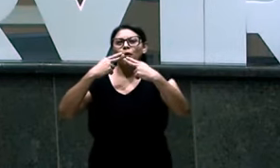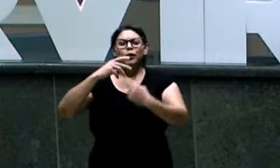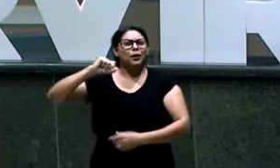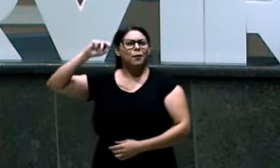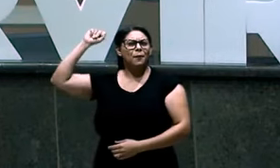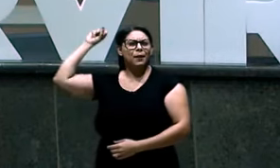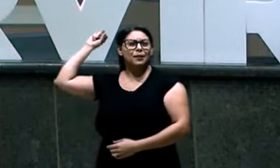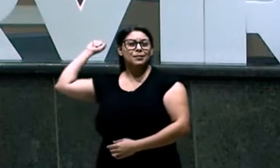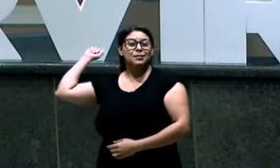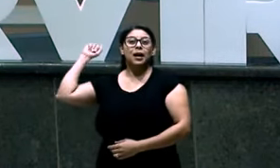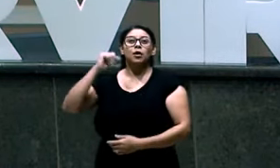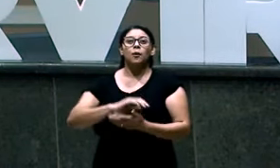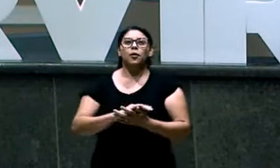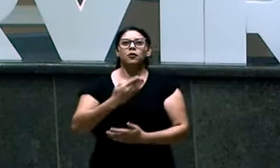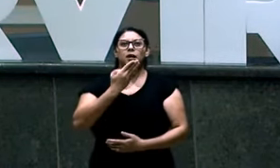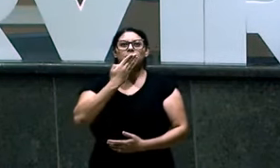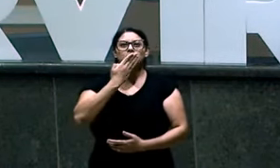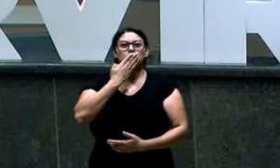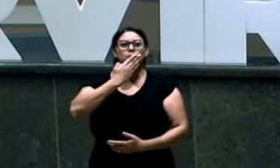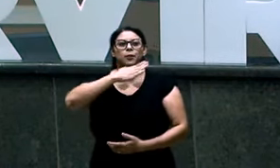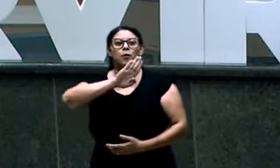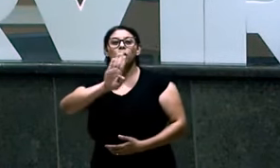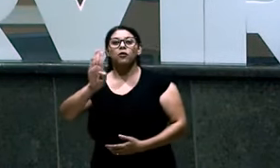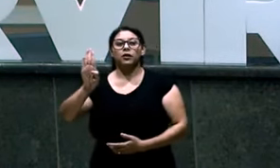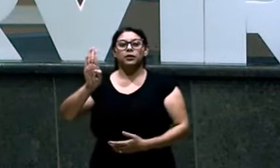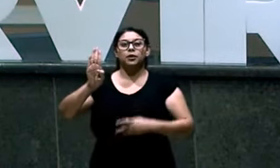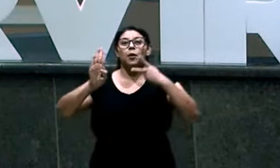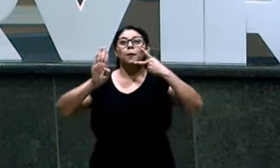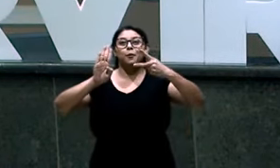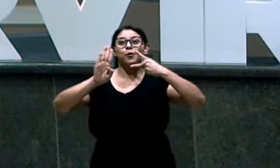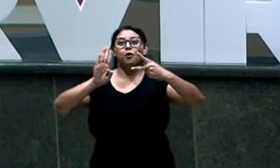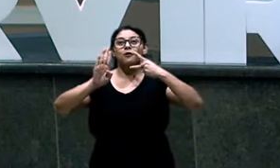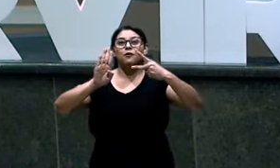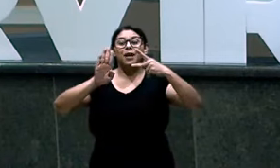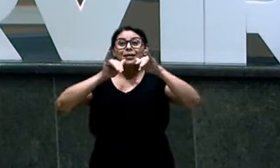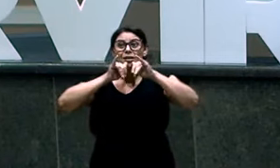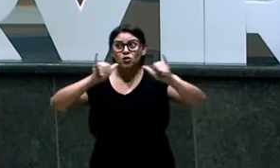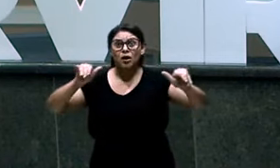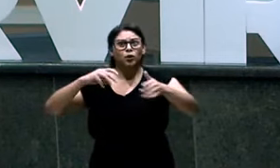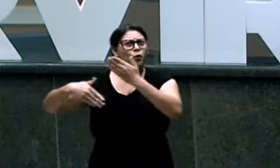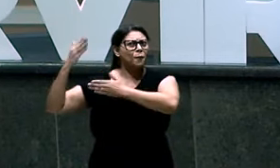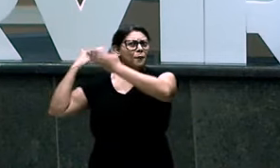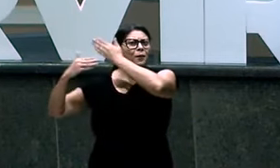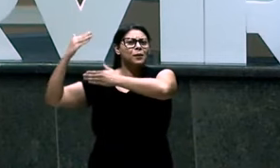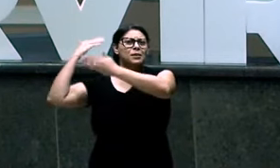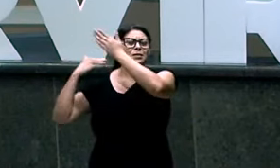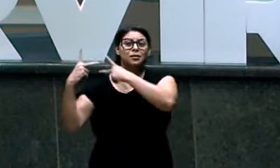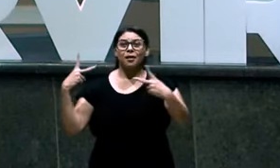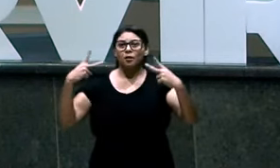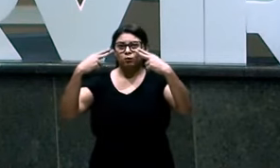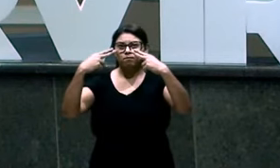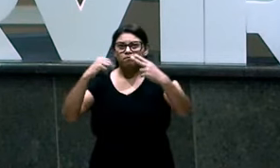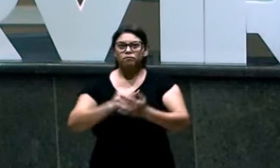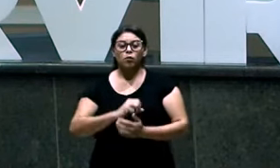vamos ler muito em Mateus uma expressão para que se cumprisse o que foi predito pelos profetas. O que